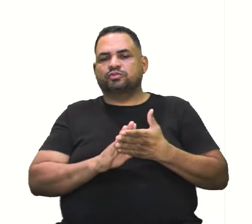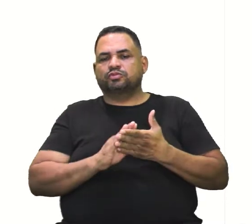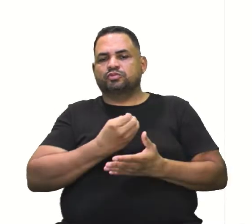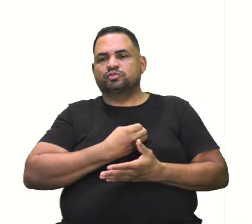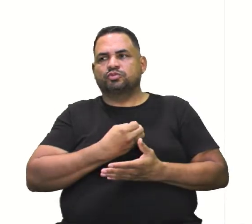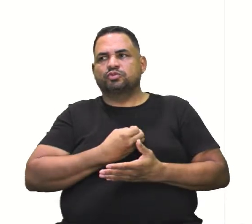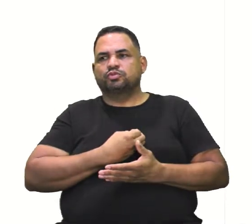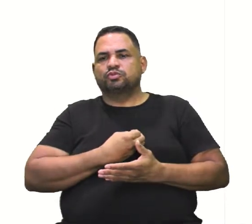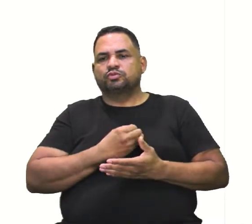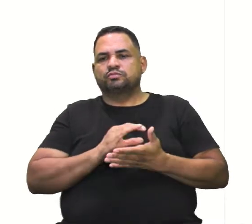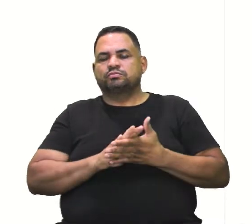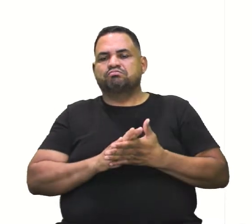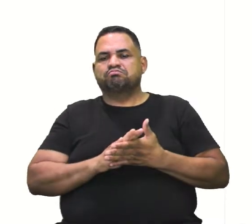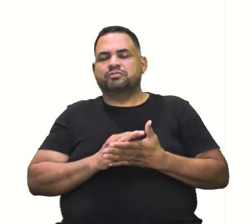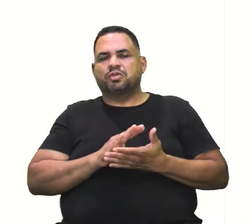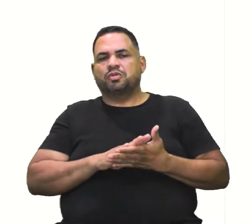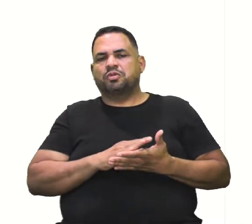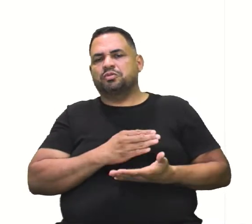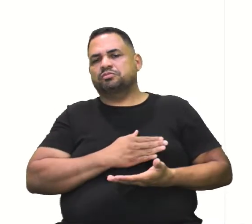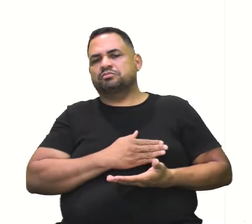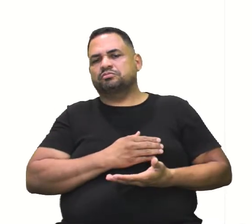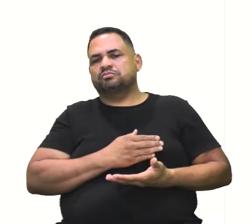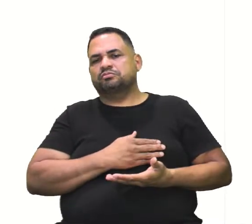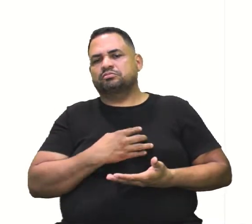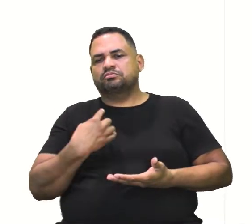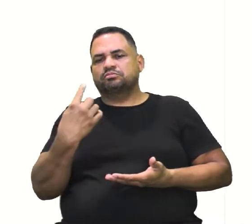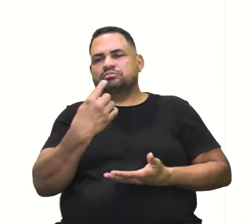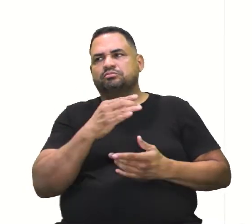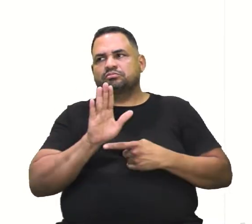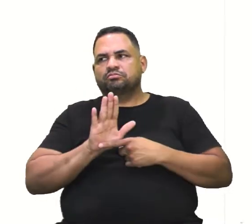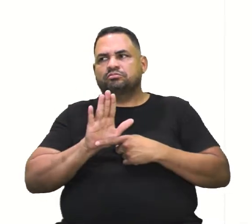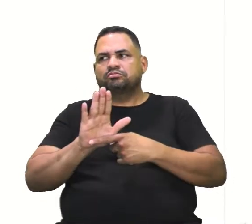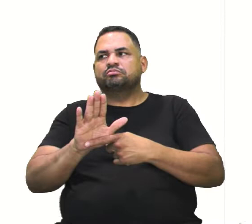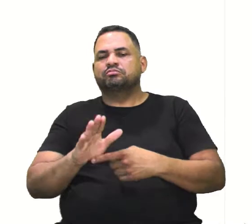muito. Nós te ajudamos com essa.